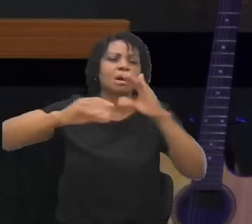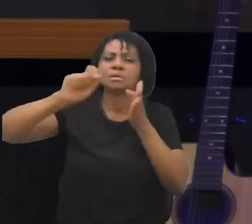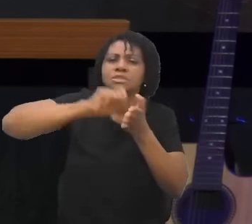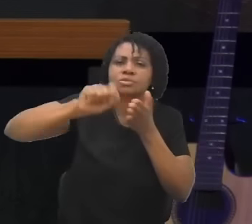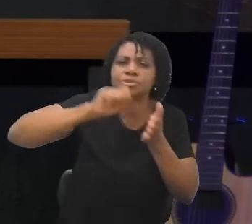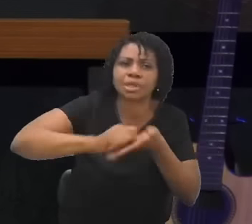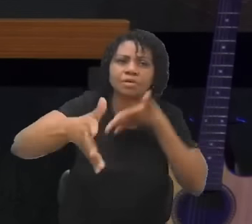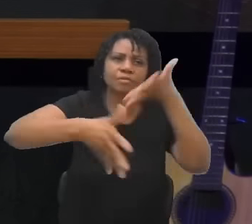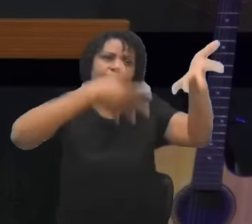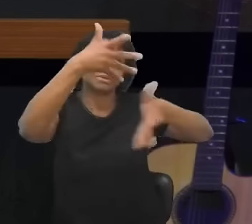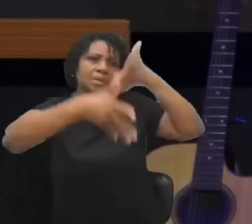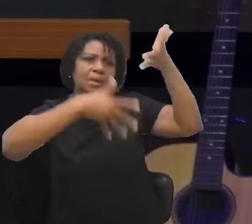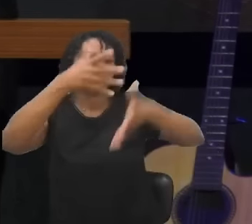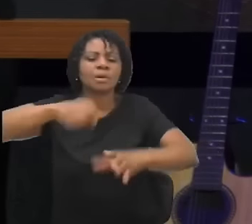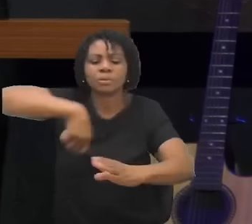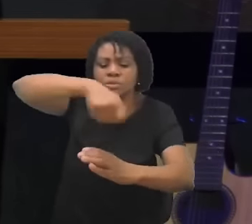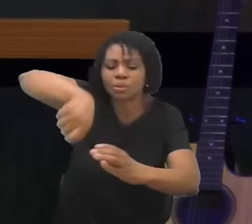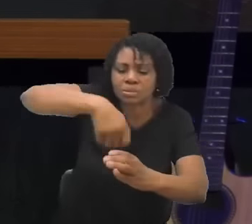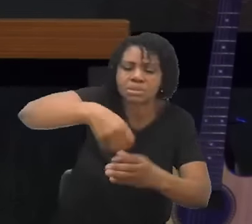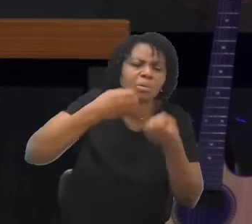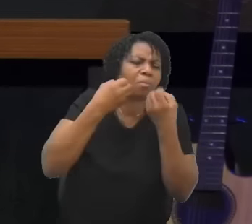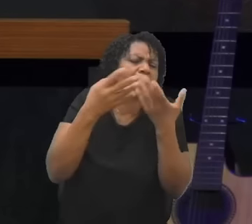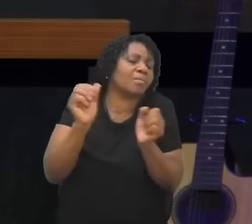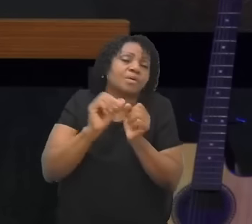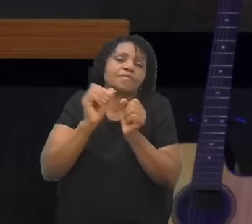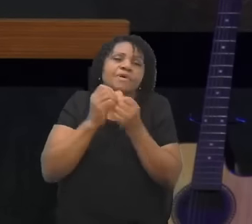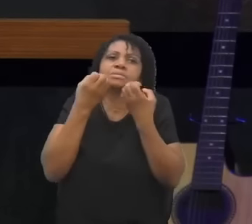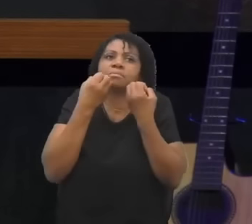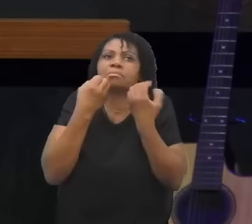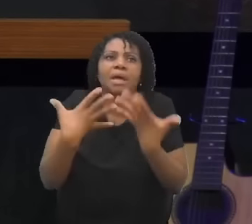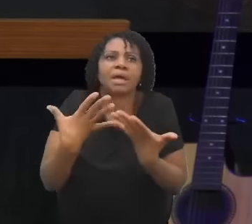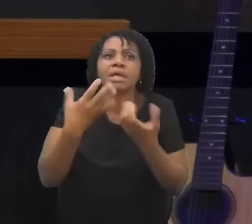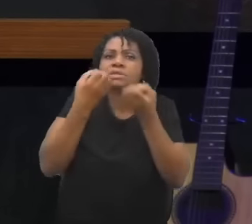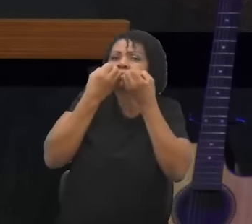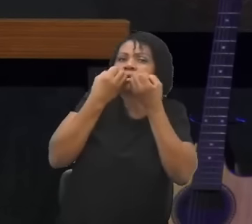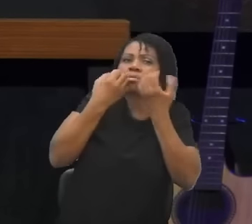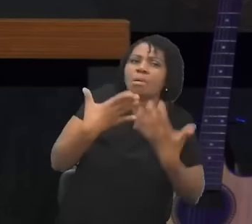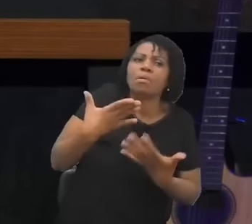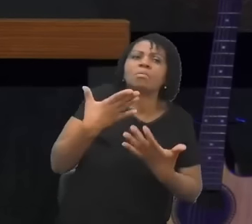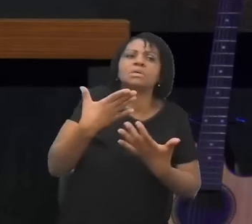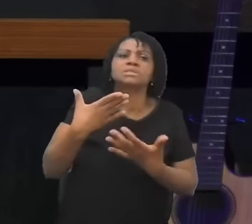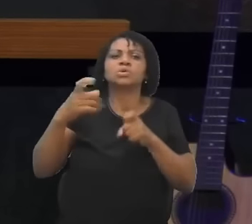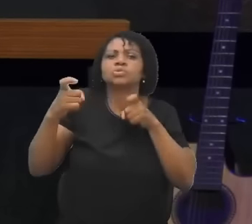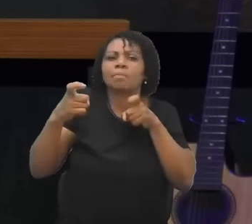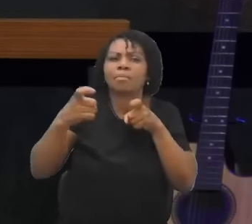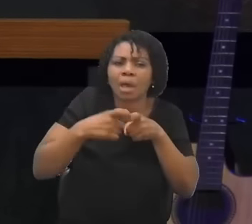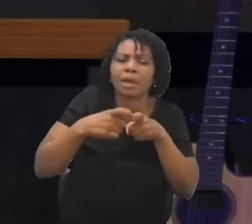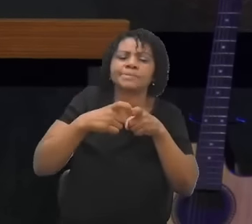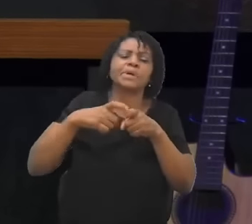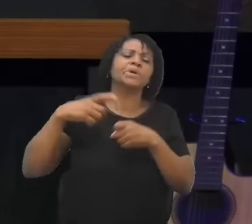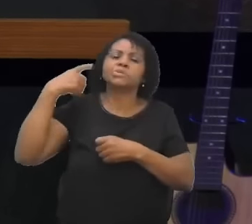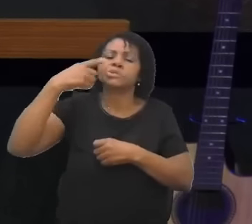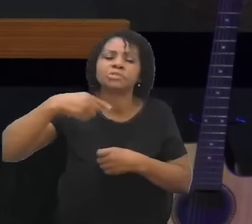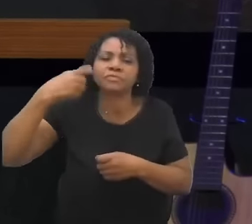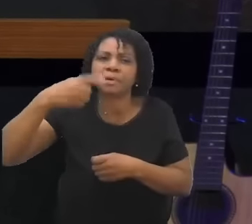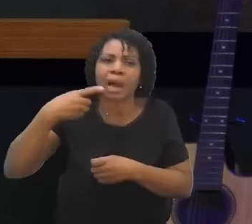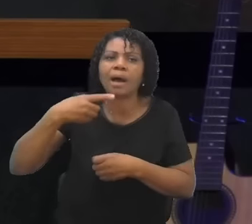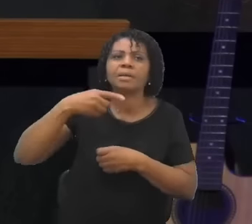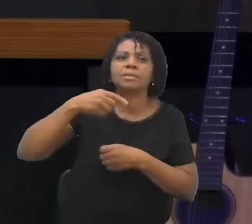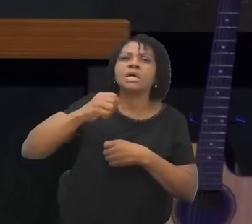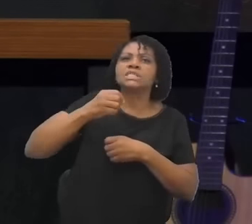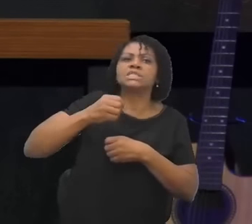eu falo bem, se eu cozinho bem, o que eu faço bem, se eu sou boa, se eu sou médico, se eu sou advogado, se eu